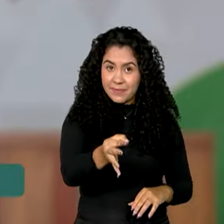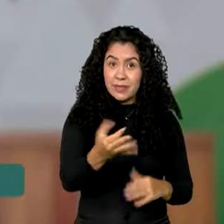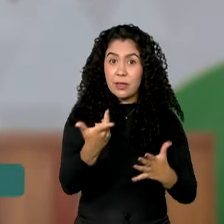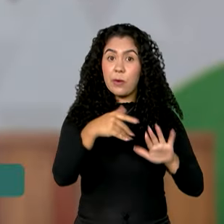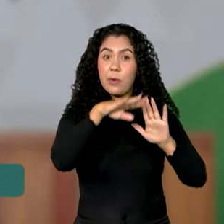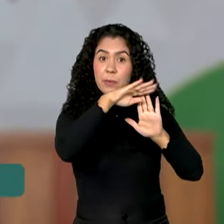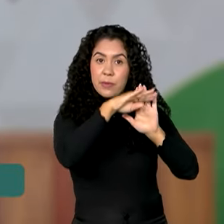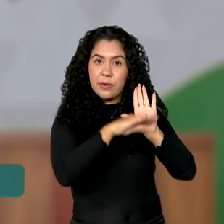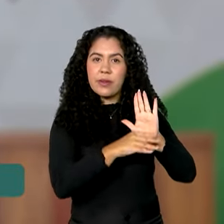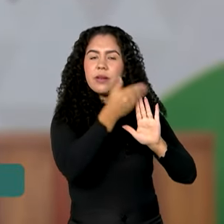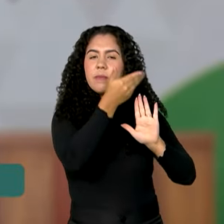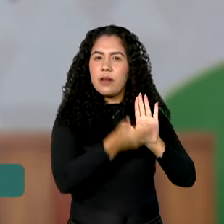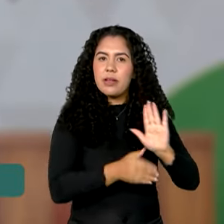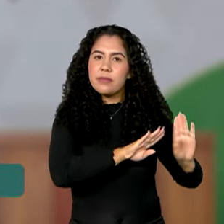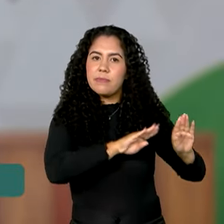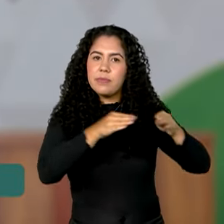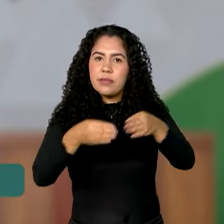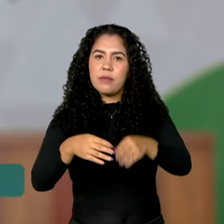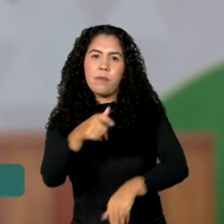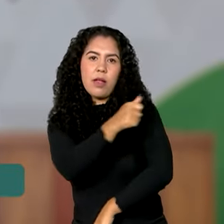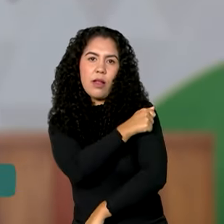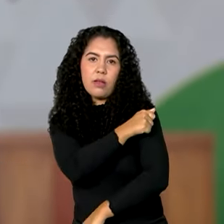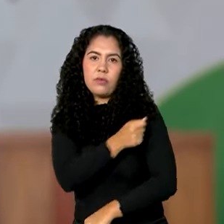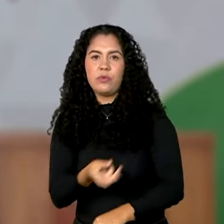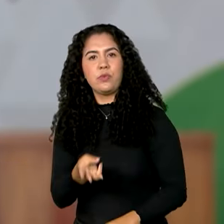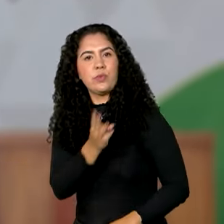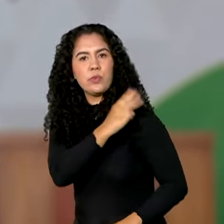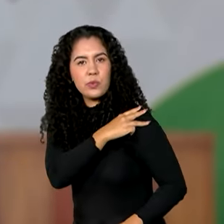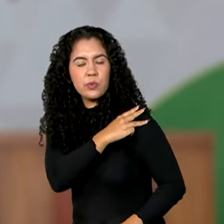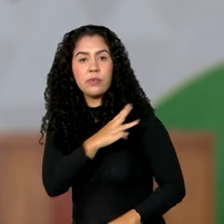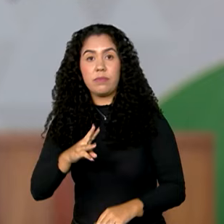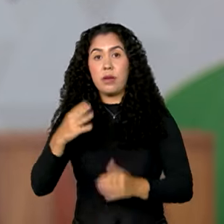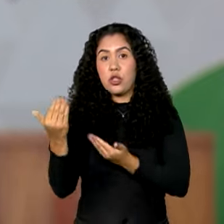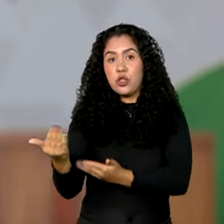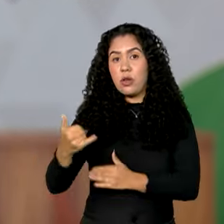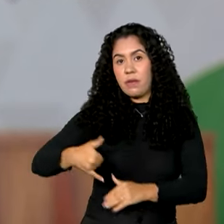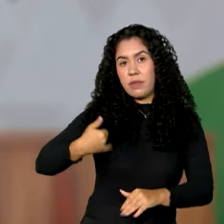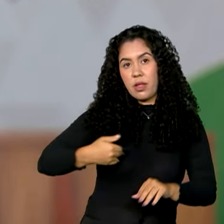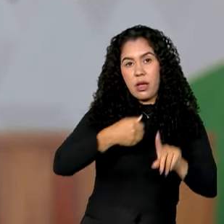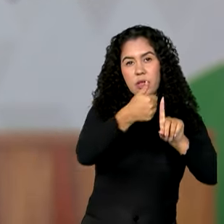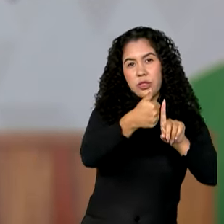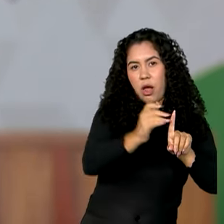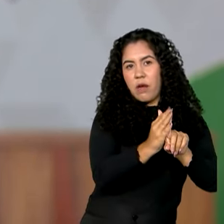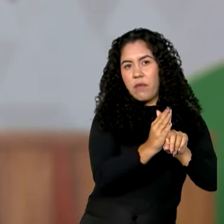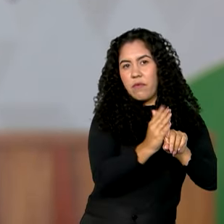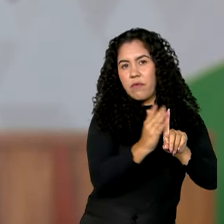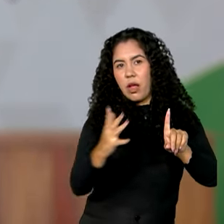programa beneficia estudantes do ensino médio, incluindo jovens de 19 a 24 anos,